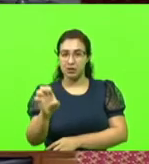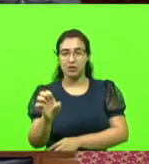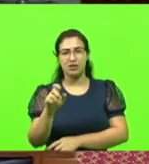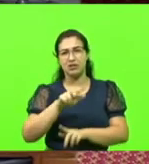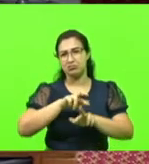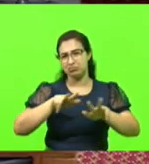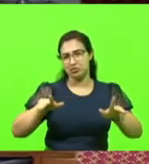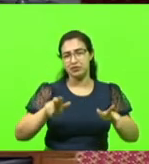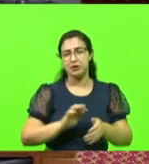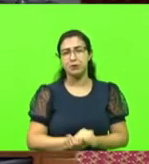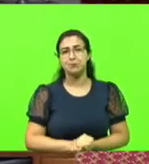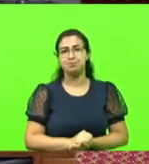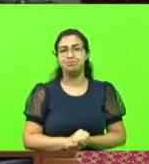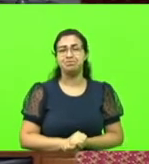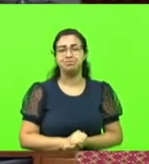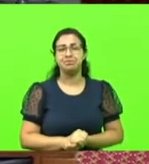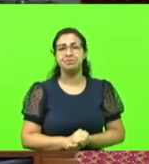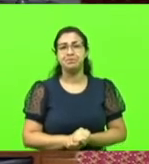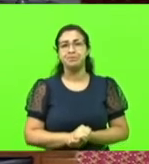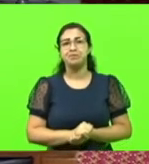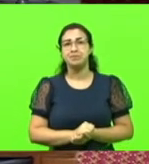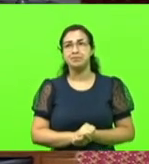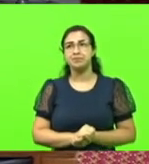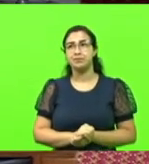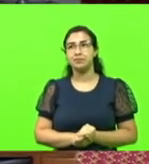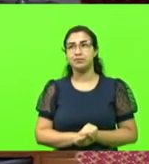Fundes, dentre outros.